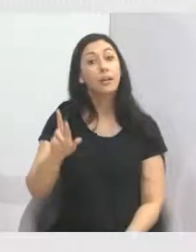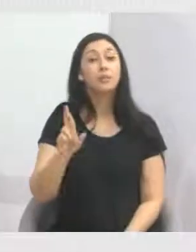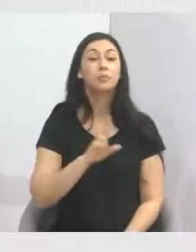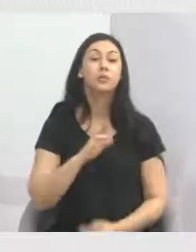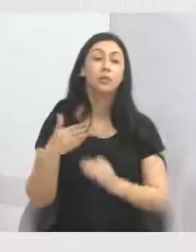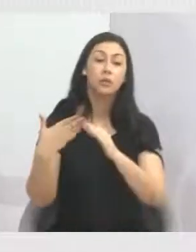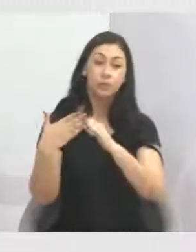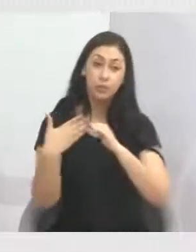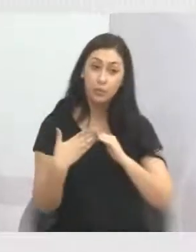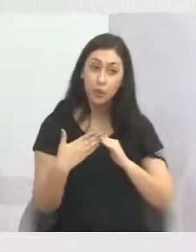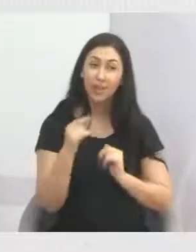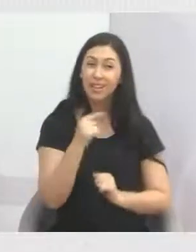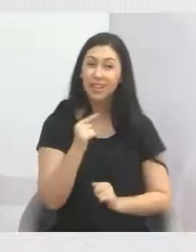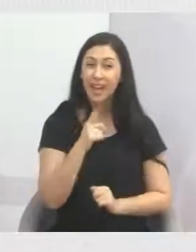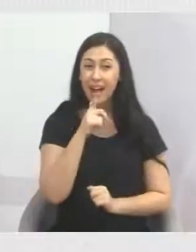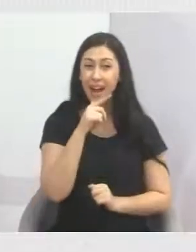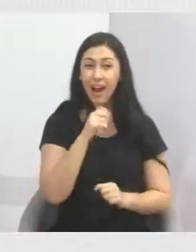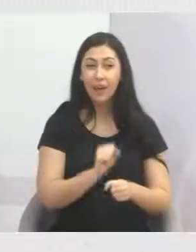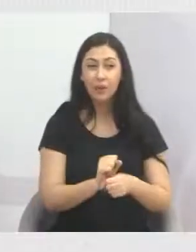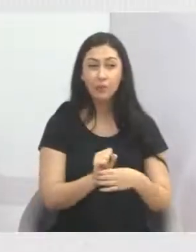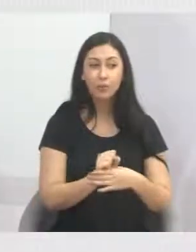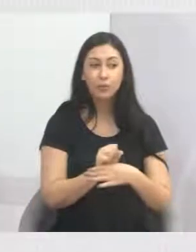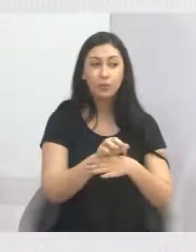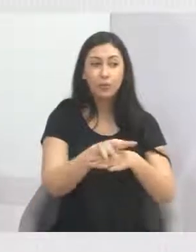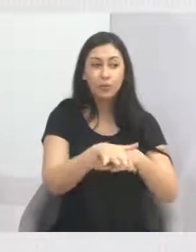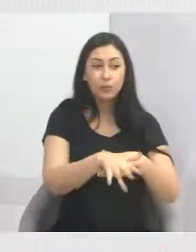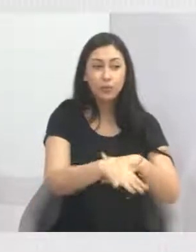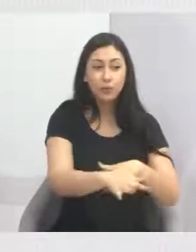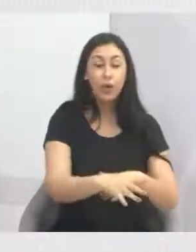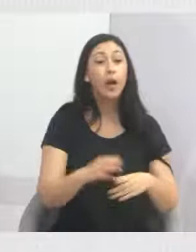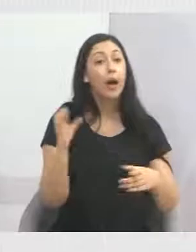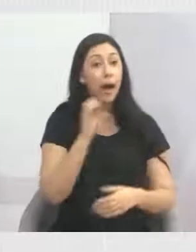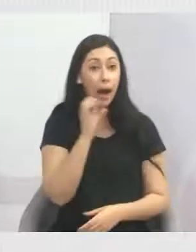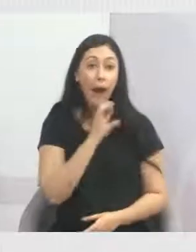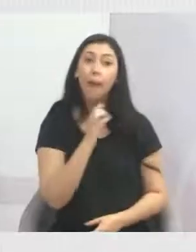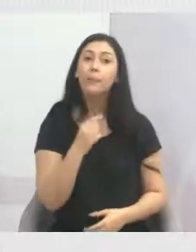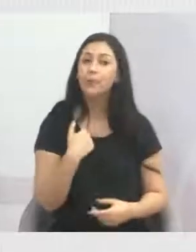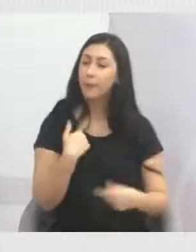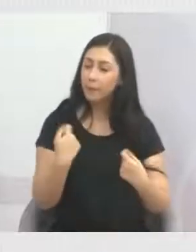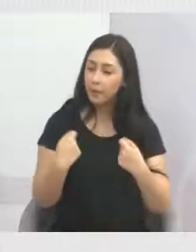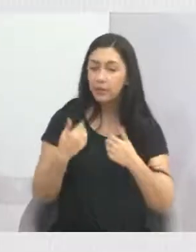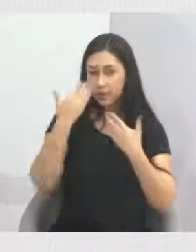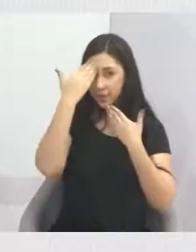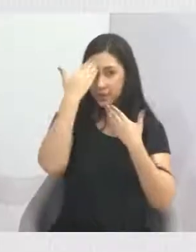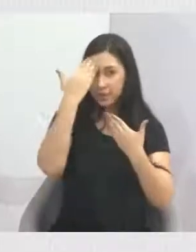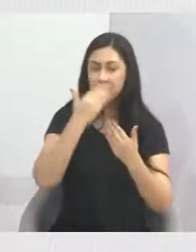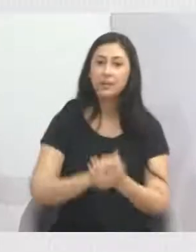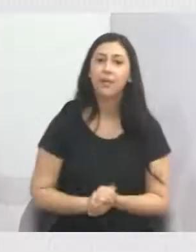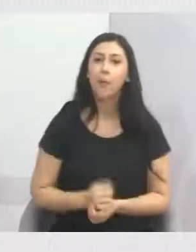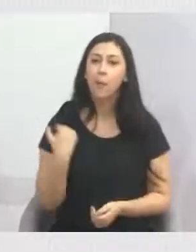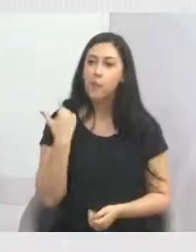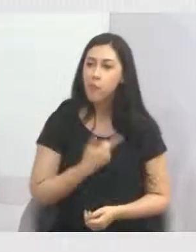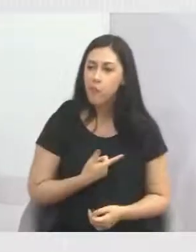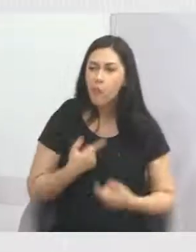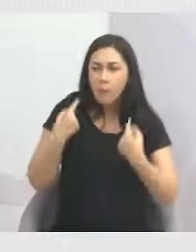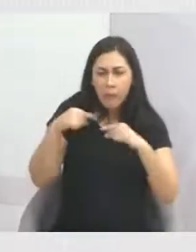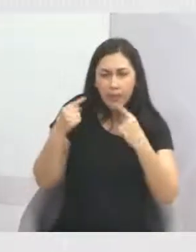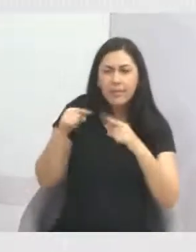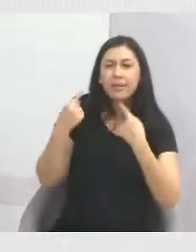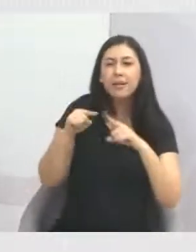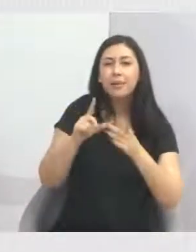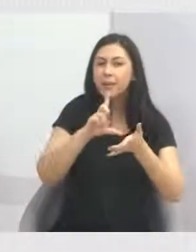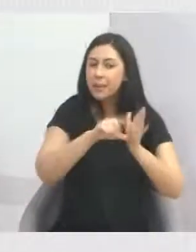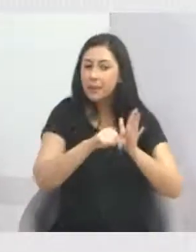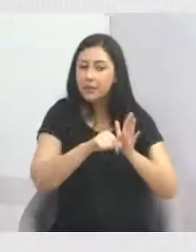o pedido do vazamento de água tão rápido... que fiquei impressionado, então tem que agradecer. Morde, né, pastor? Morde